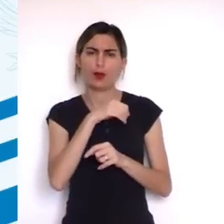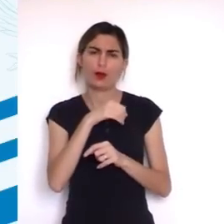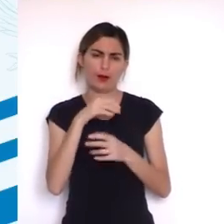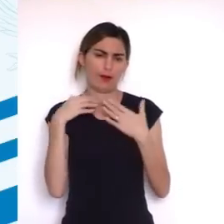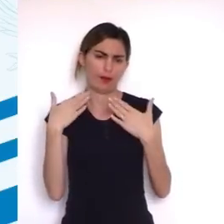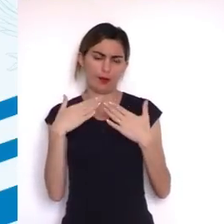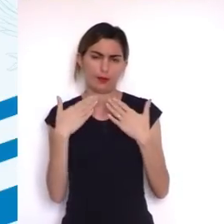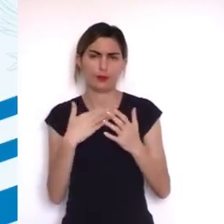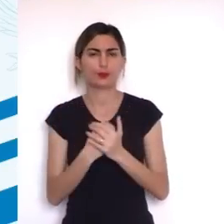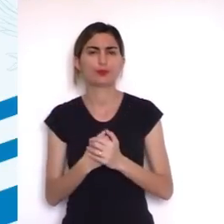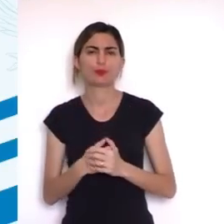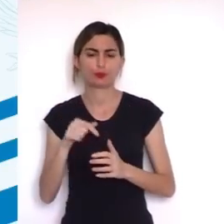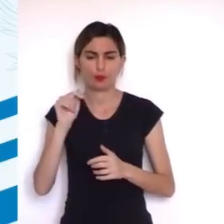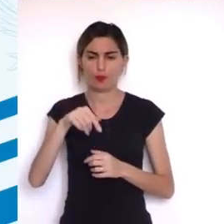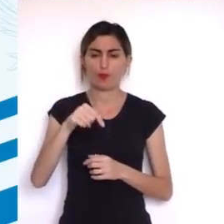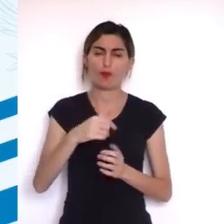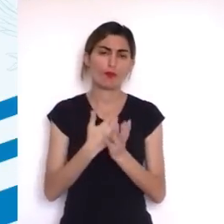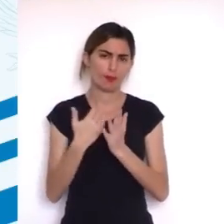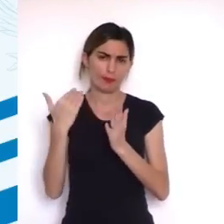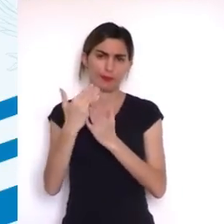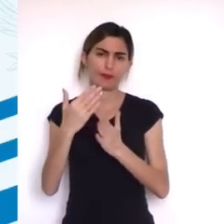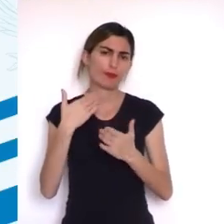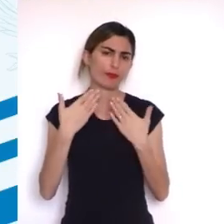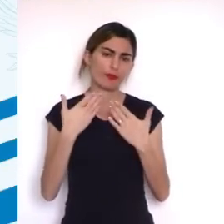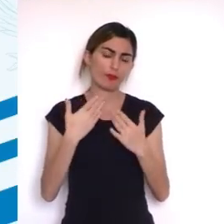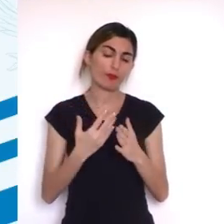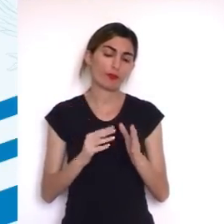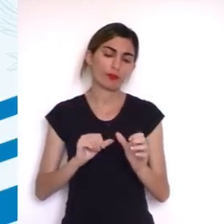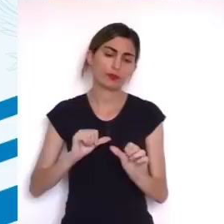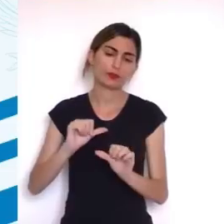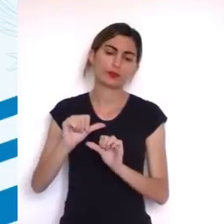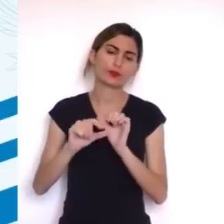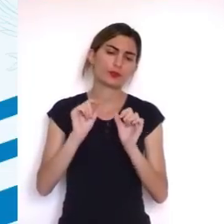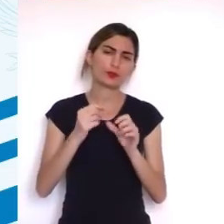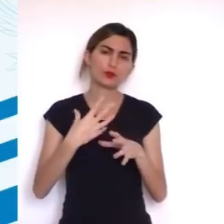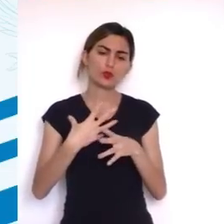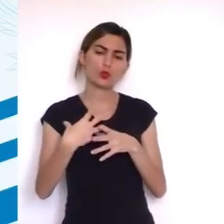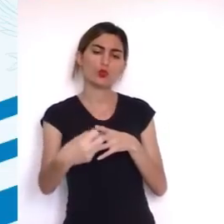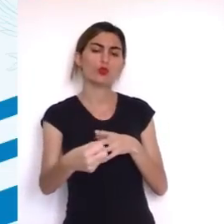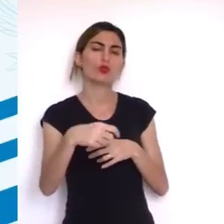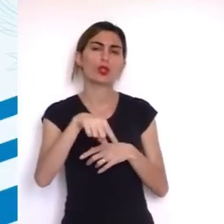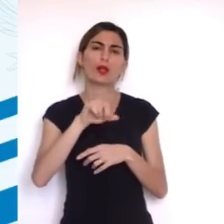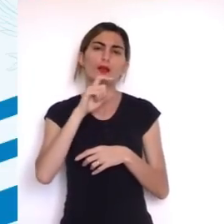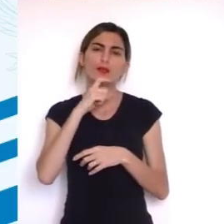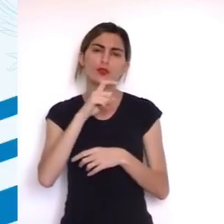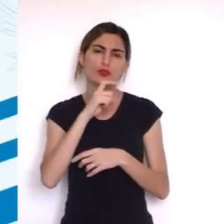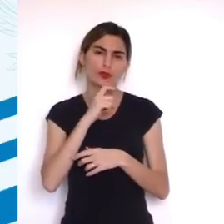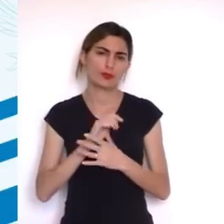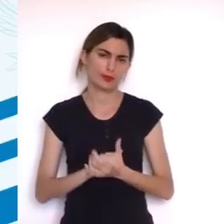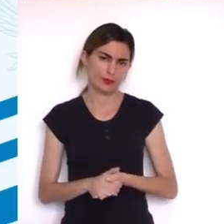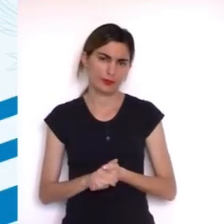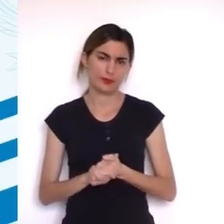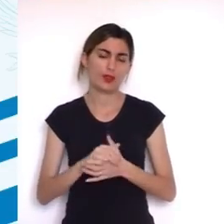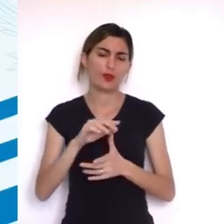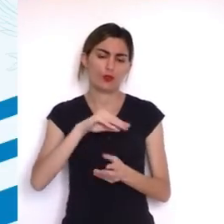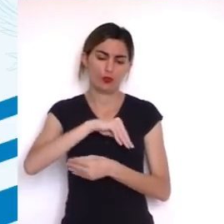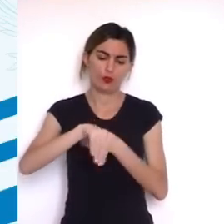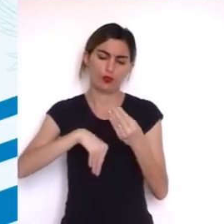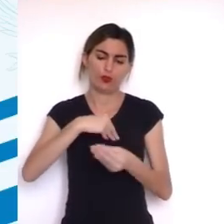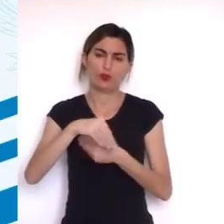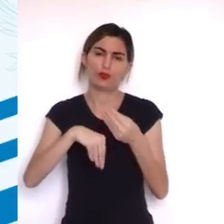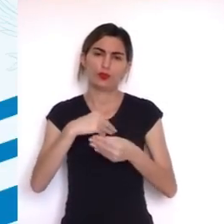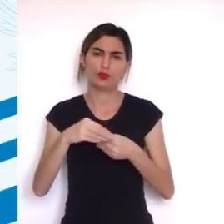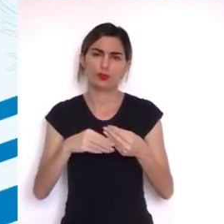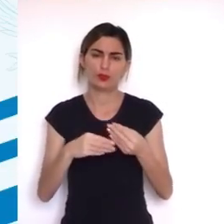fala sobre o calor. O que tem maior calor vai passar esse calor para que tem menos calor. E daí eles